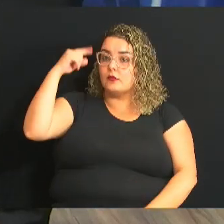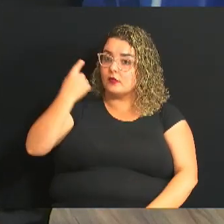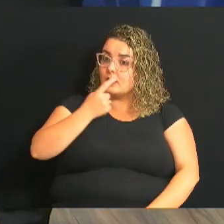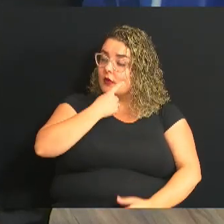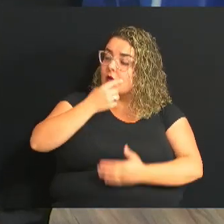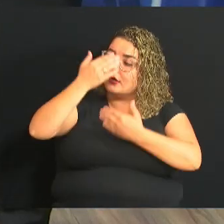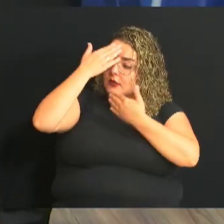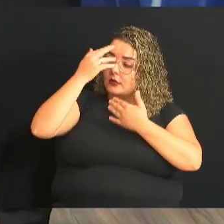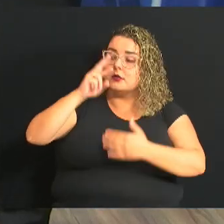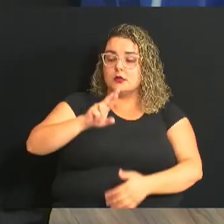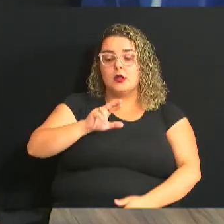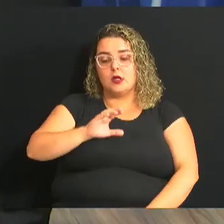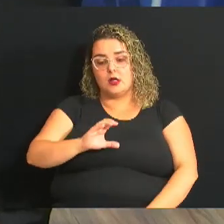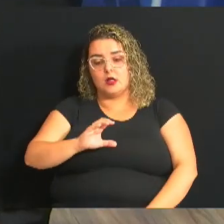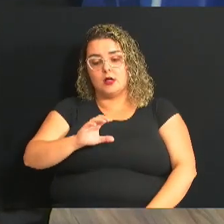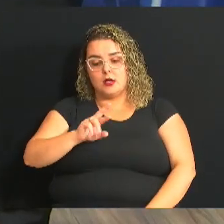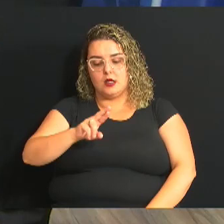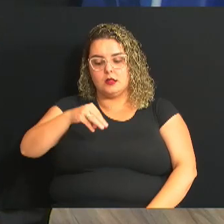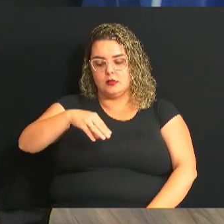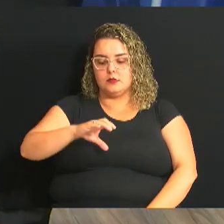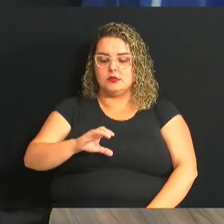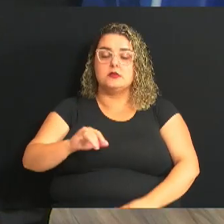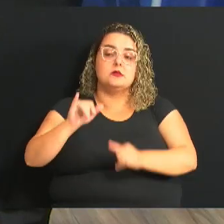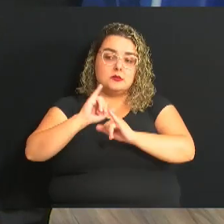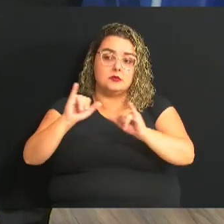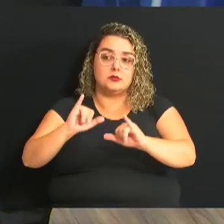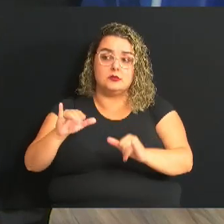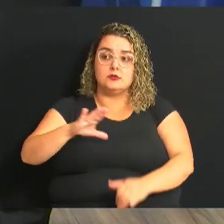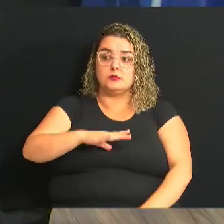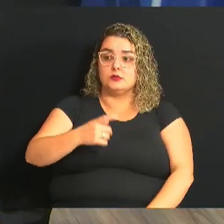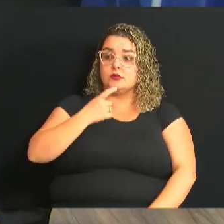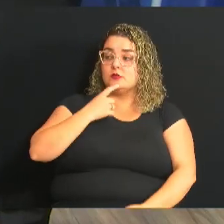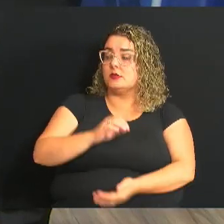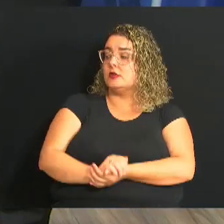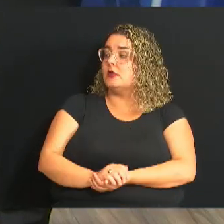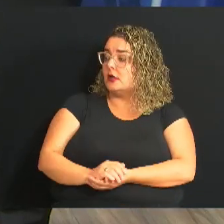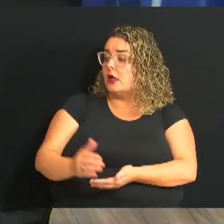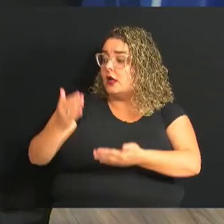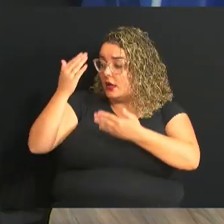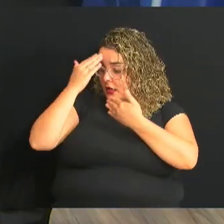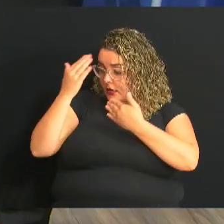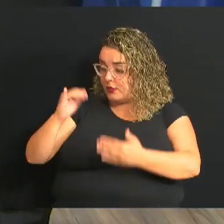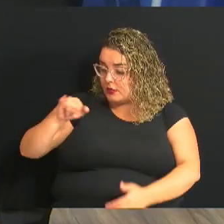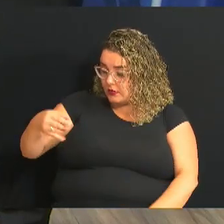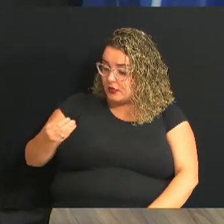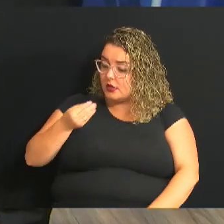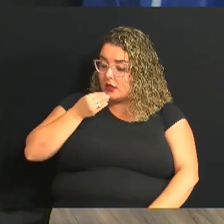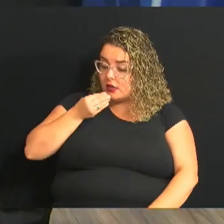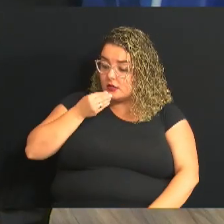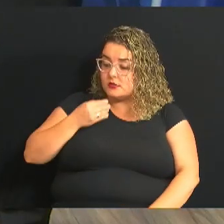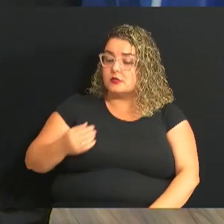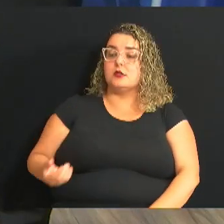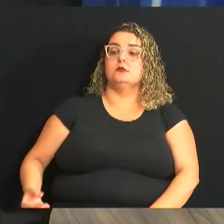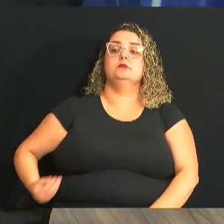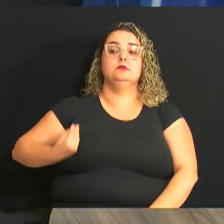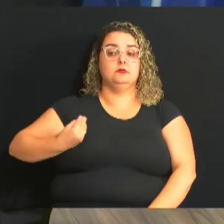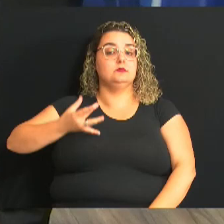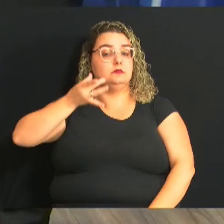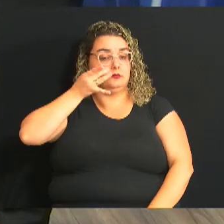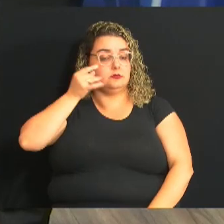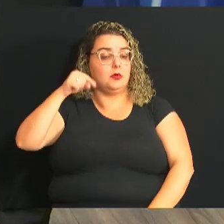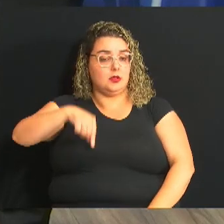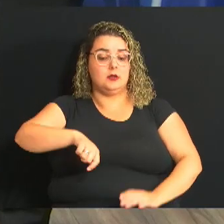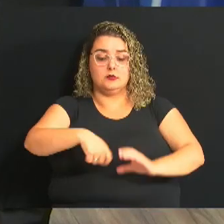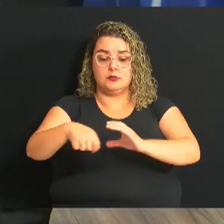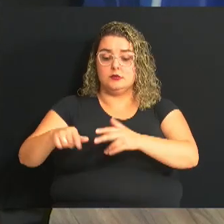da metrópole de Campinas, já quero aproveitar a sua presença nos nossos estúdios para nós falarmos das notícias do Legislativo, até porque